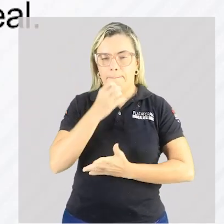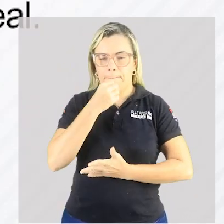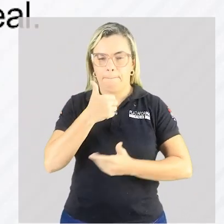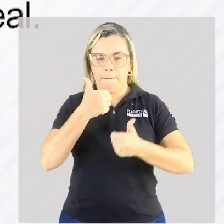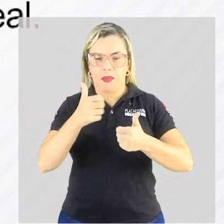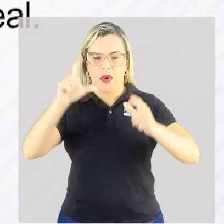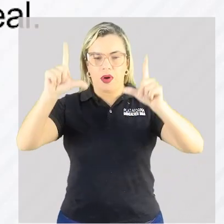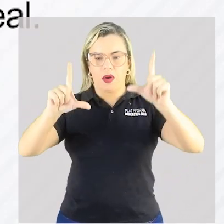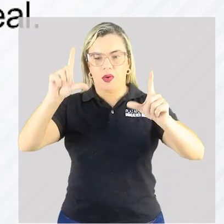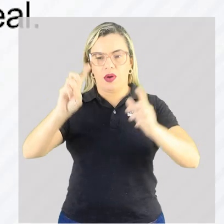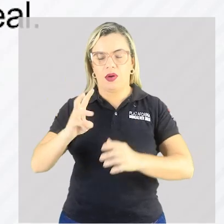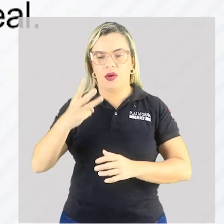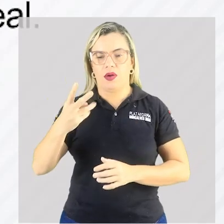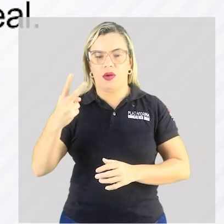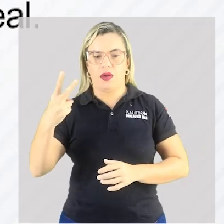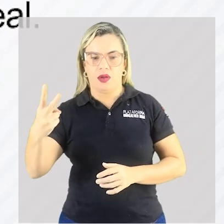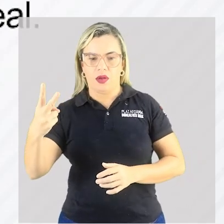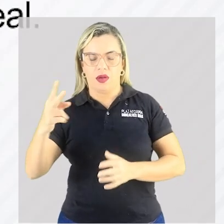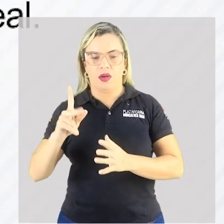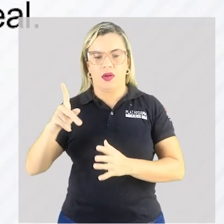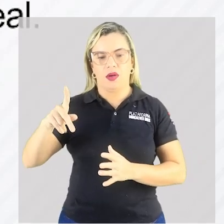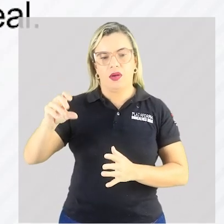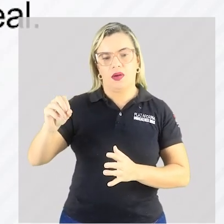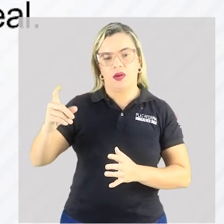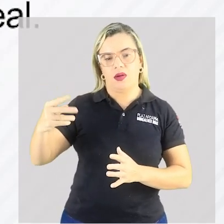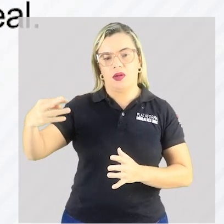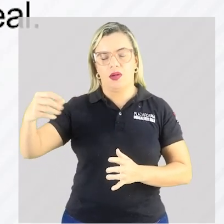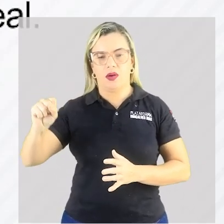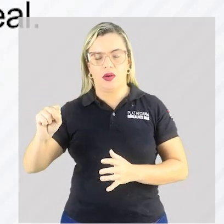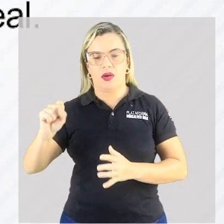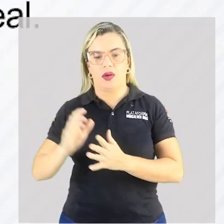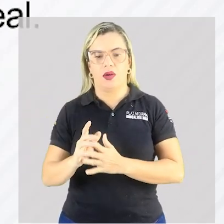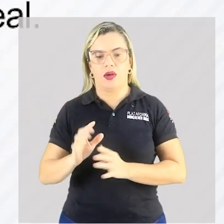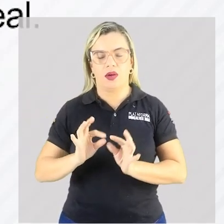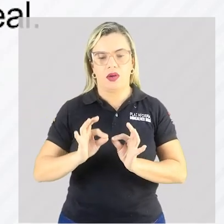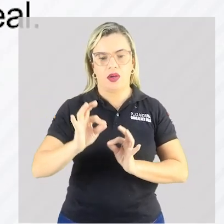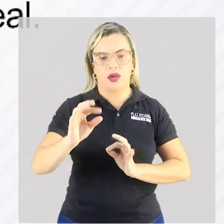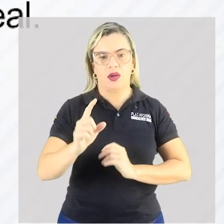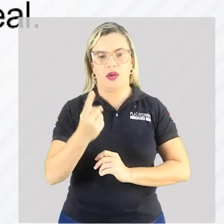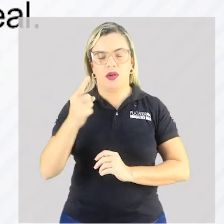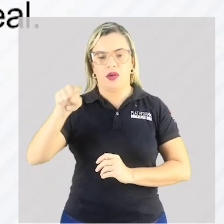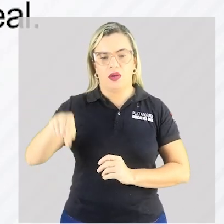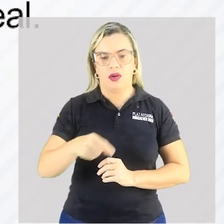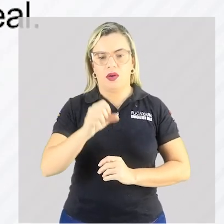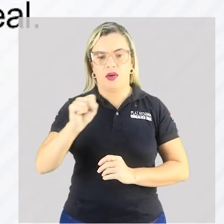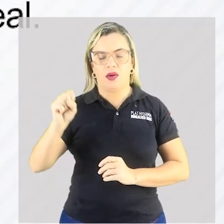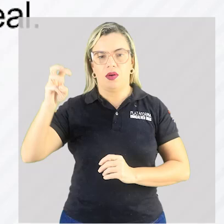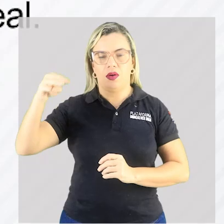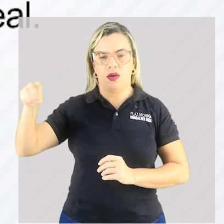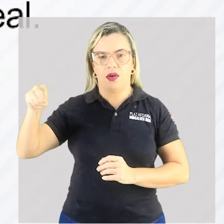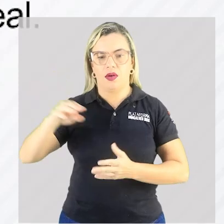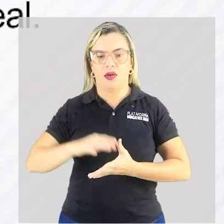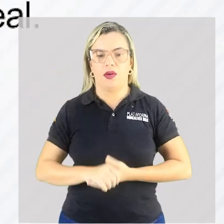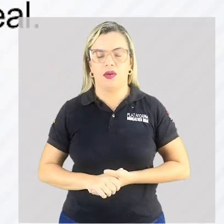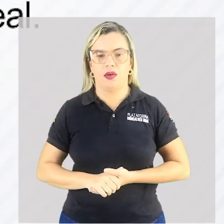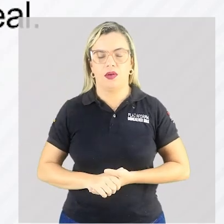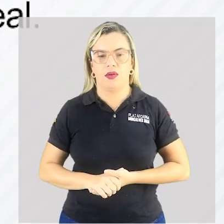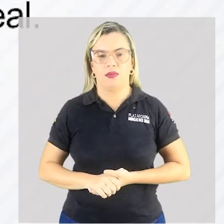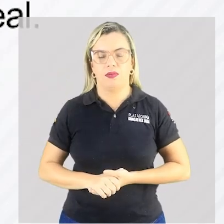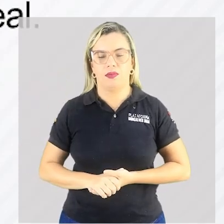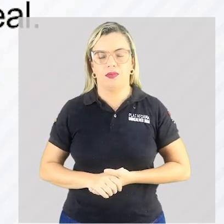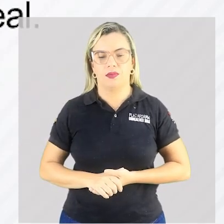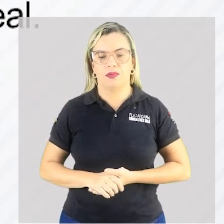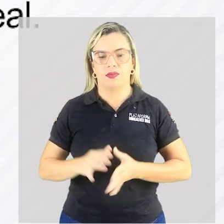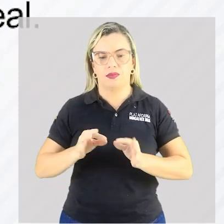televisão de 32 polegadas é de 1,8 metros, tá? Professor, o que significa isso? 1,80 m de distância